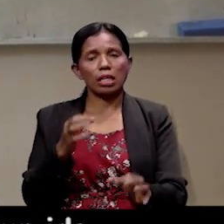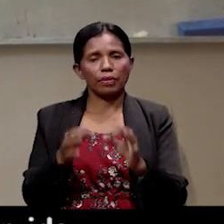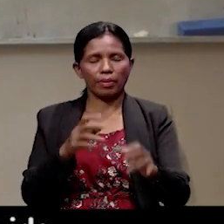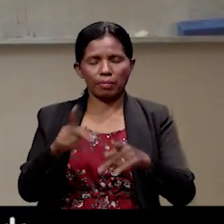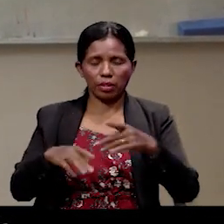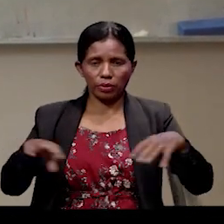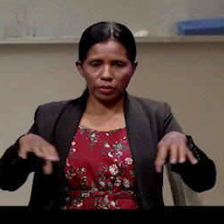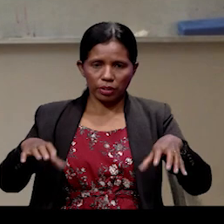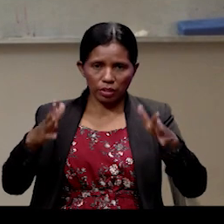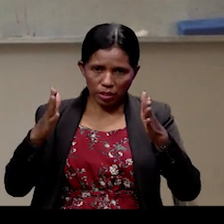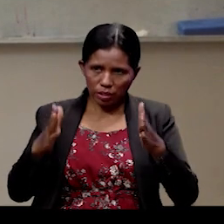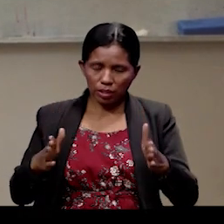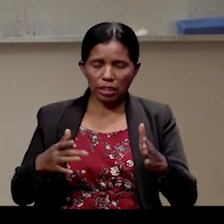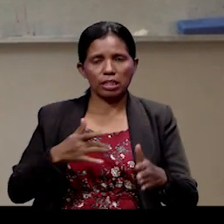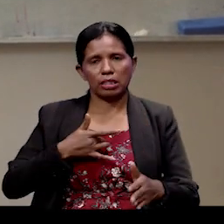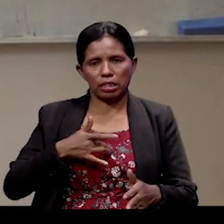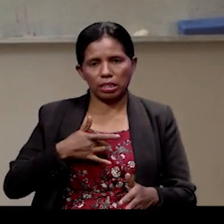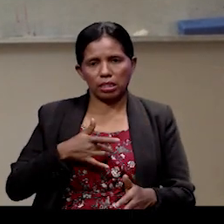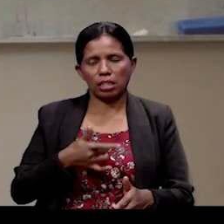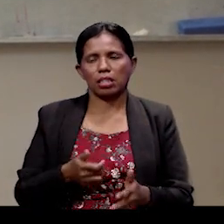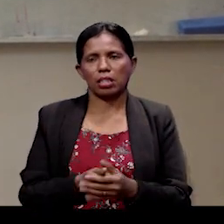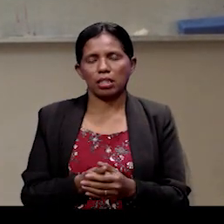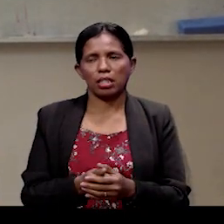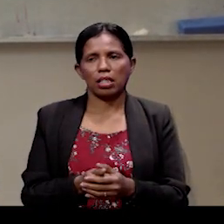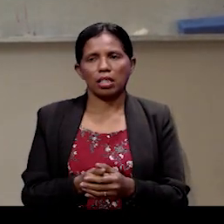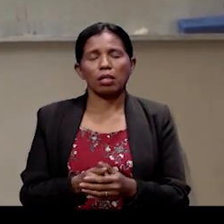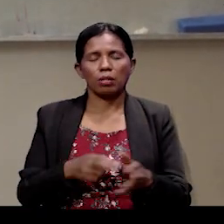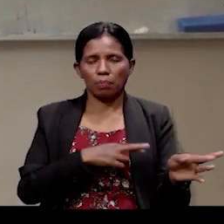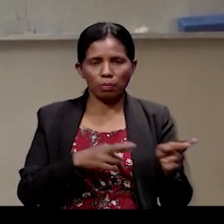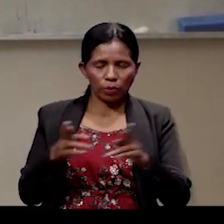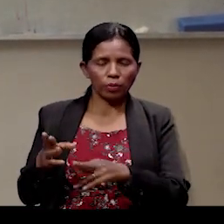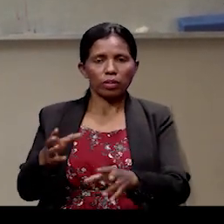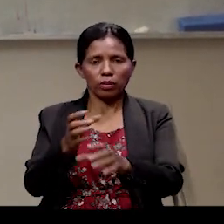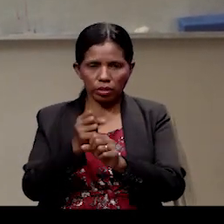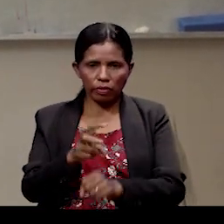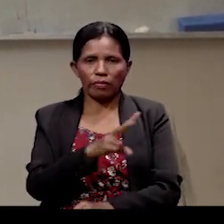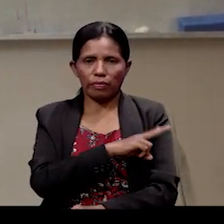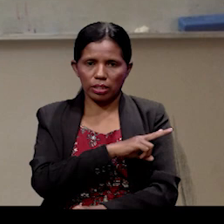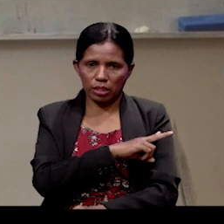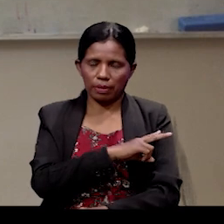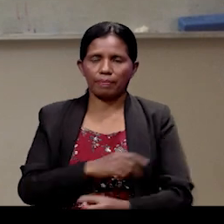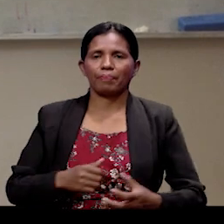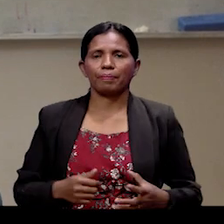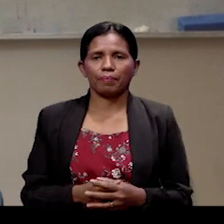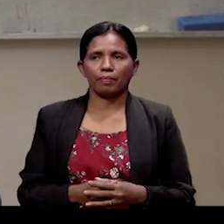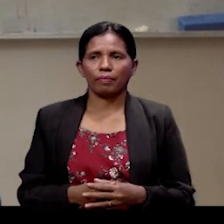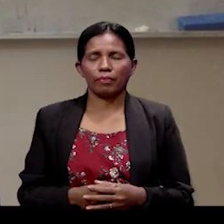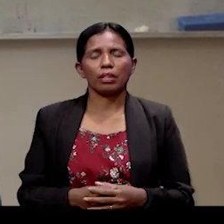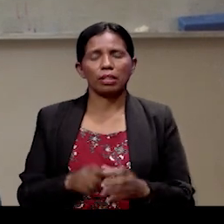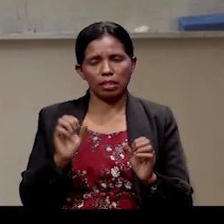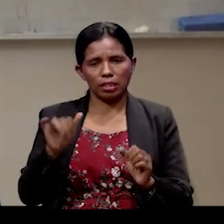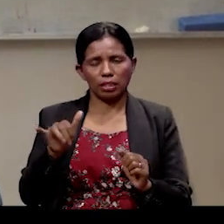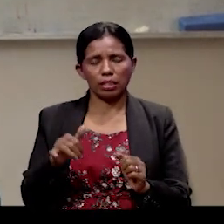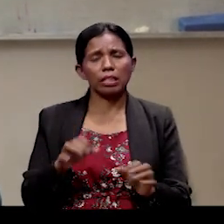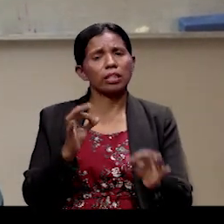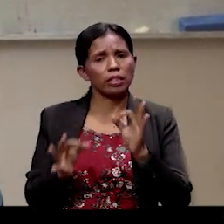funcionar pronto dentro cata, me sente cata nia pronto a ter sima vacina né. Tá bom. Mas se ni